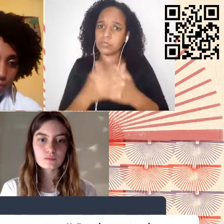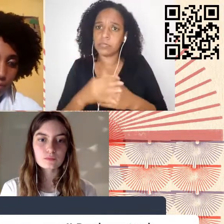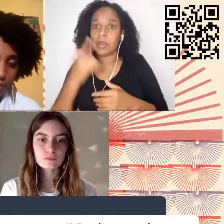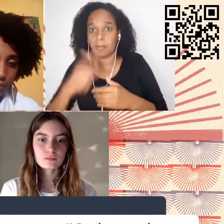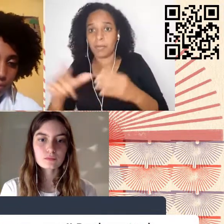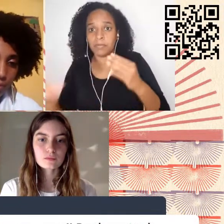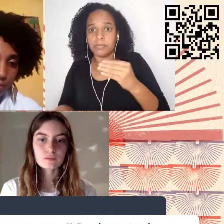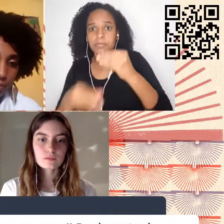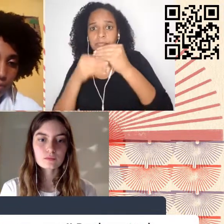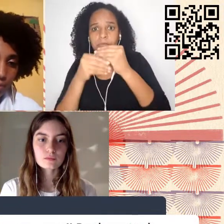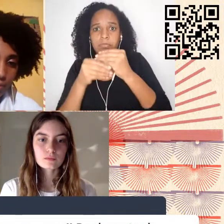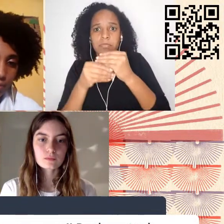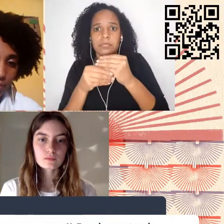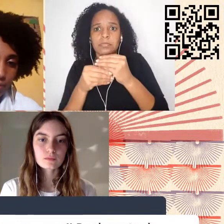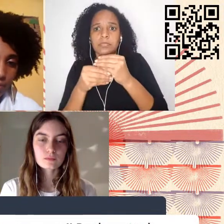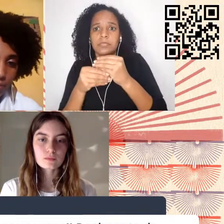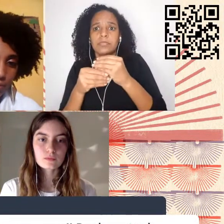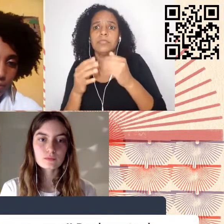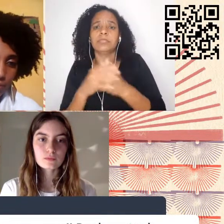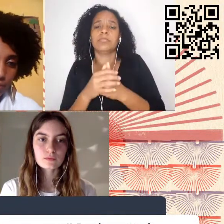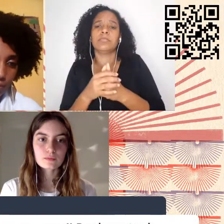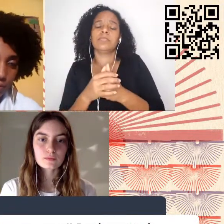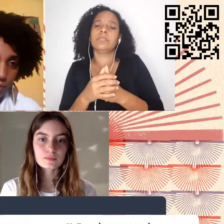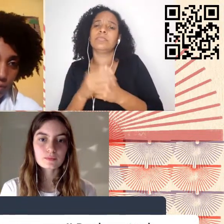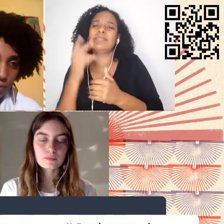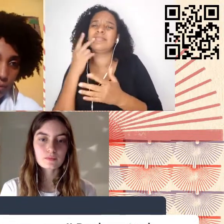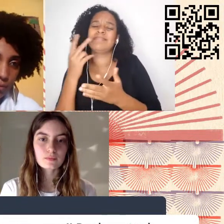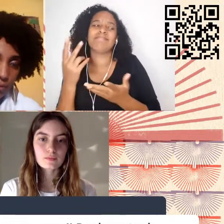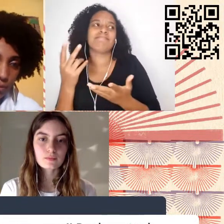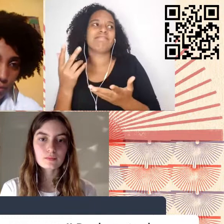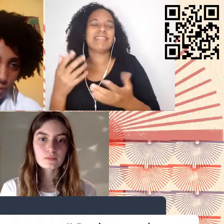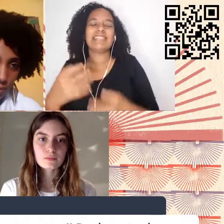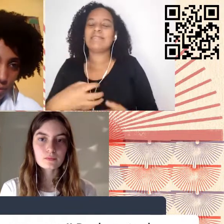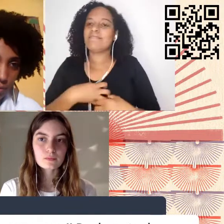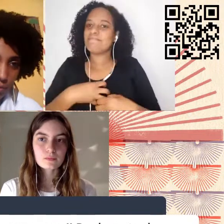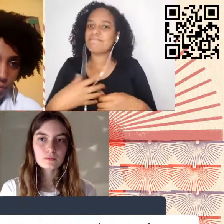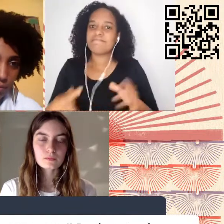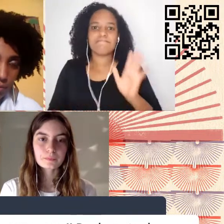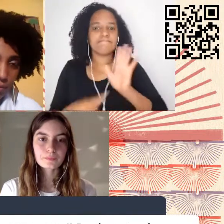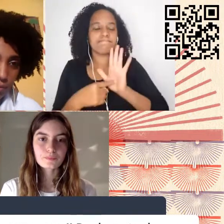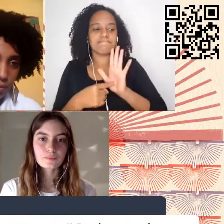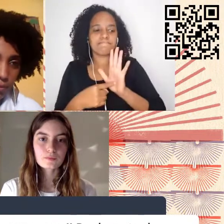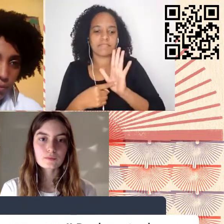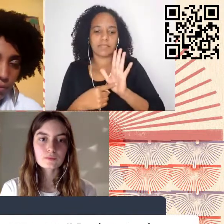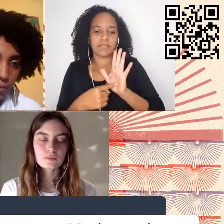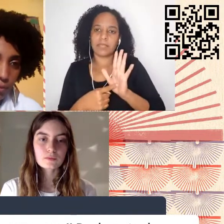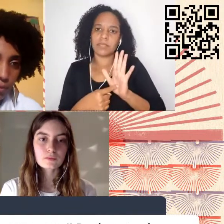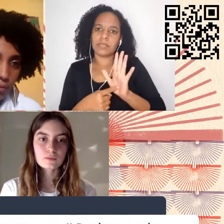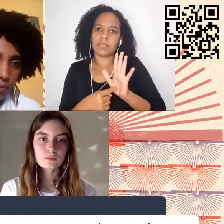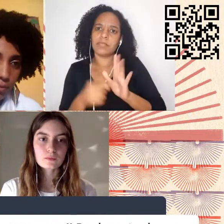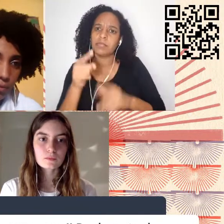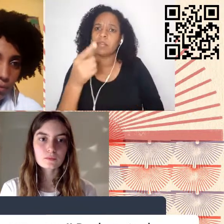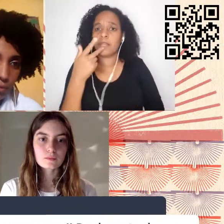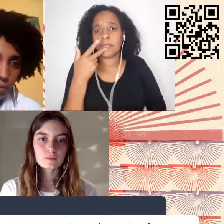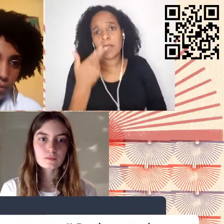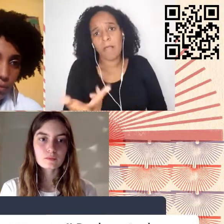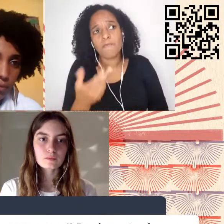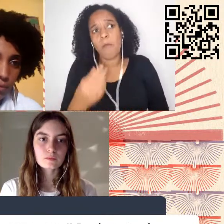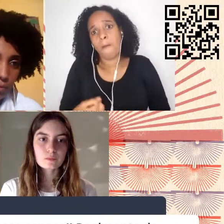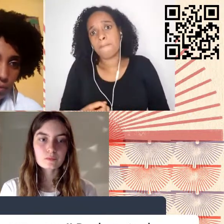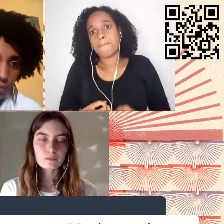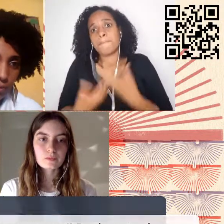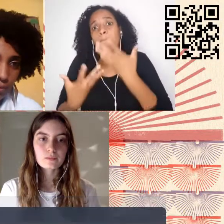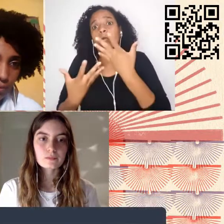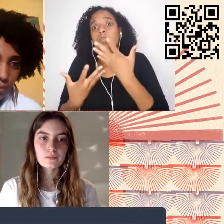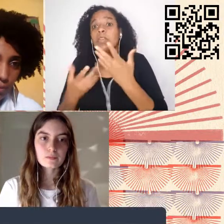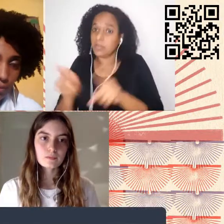complementando, eu gostaria que você abordasse uma questão que também me toca muito, que é assim, você está falando de poesia e lendo